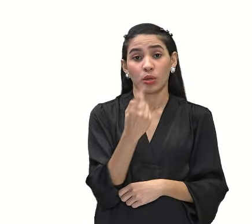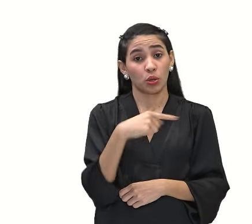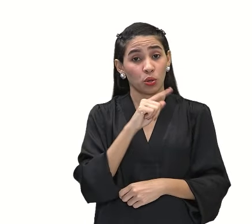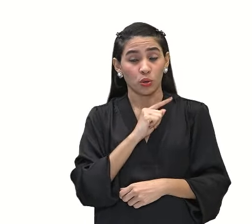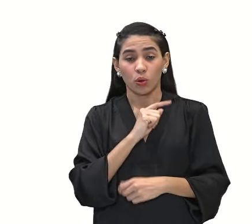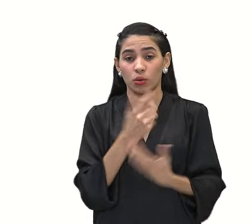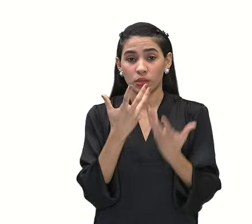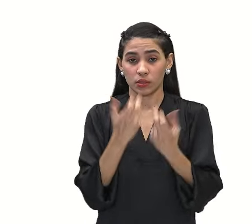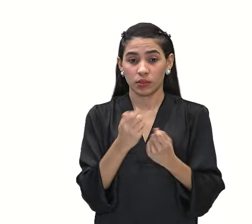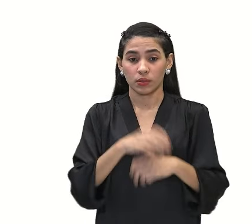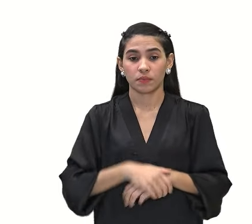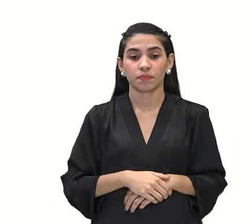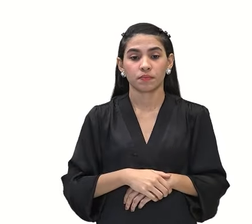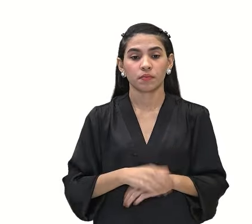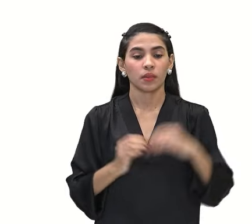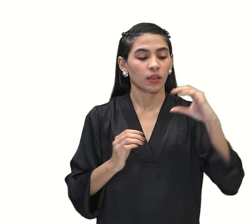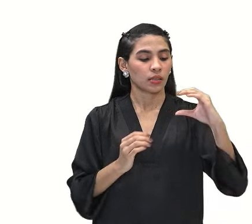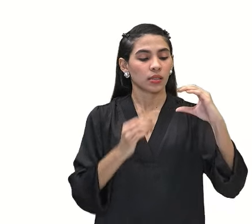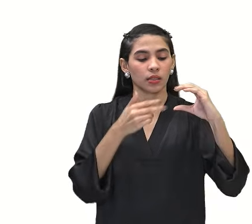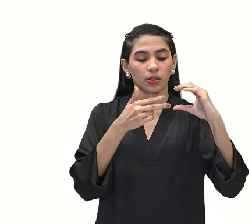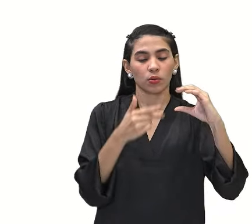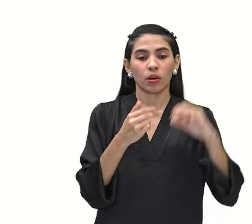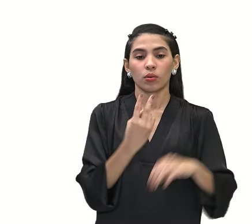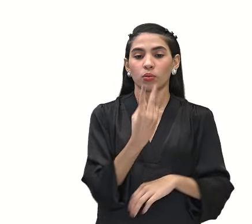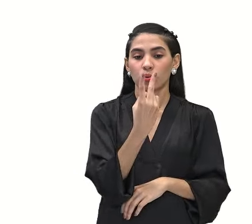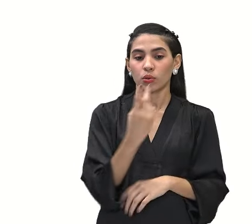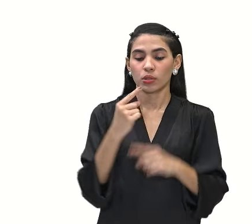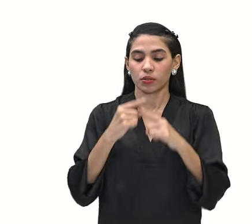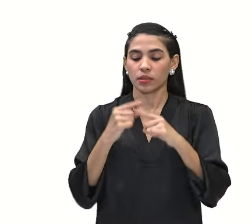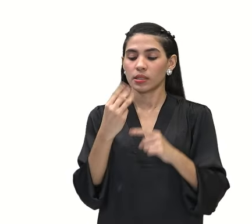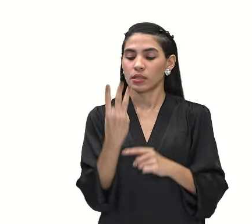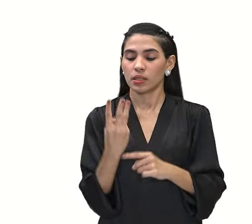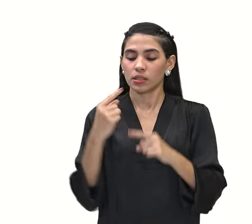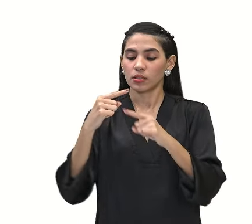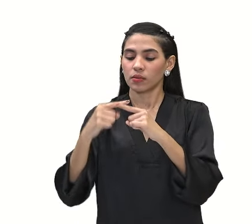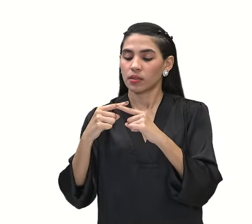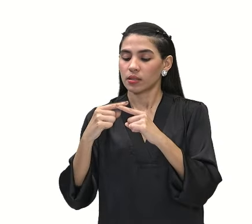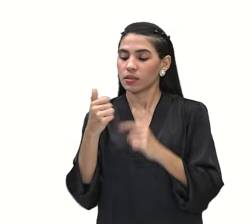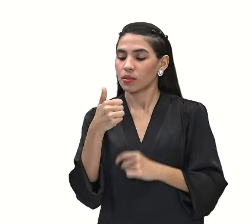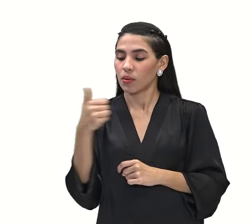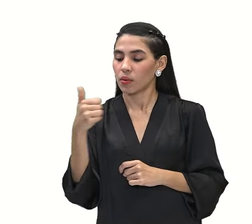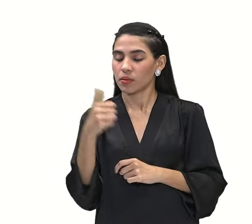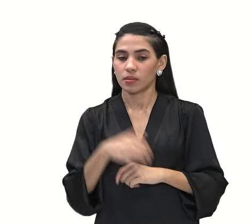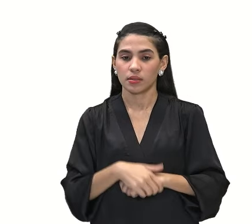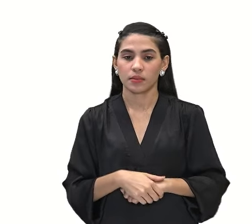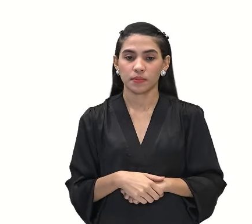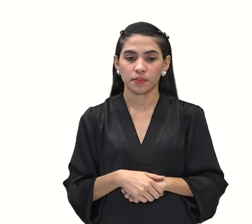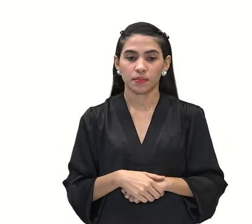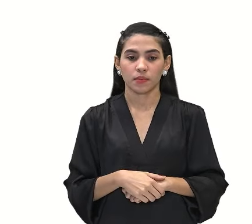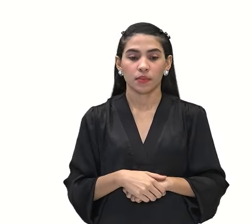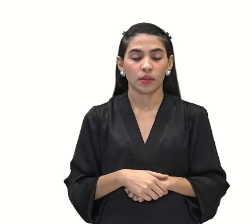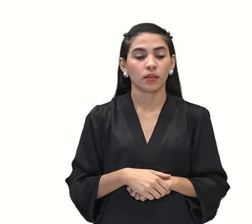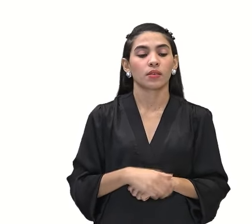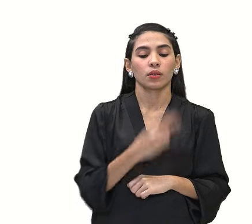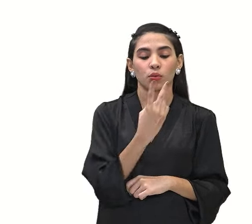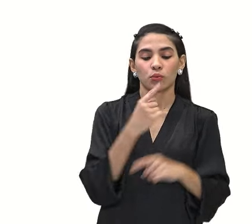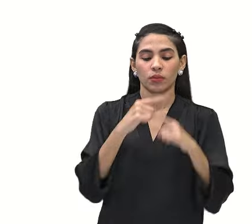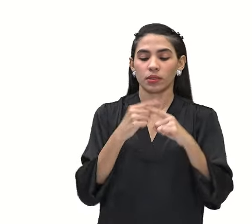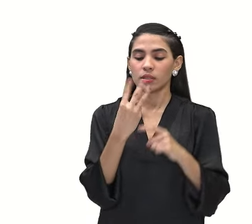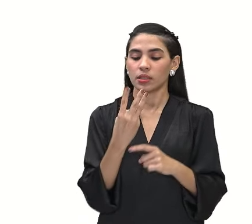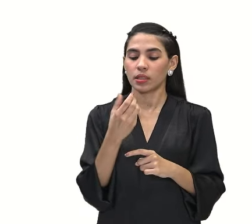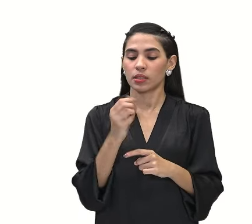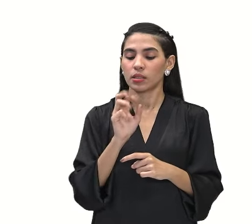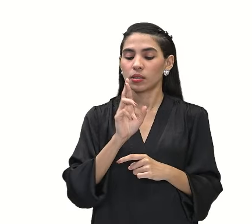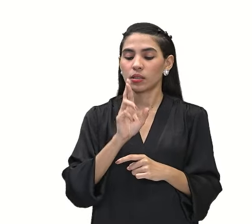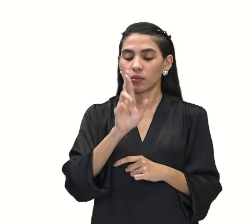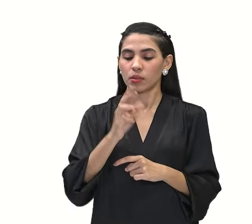ó então vai ficar 2 x 3 x 11 2 x 3 é 6